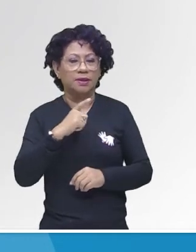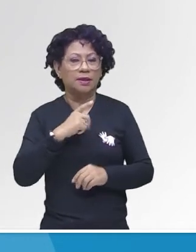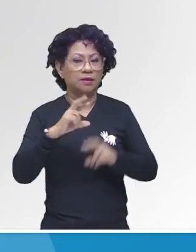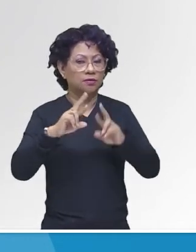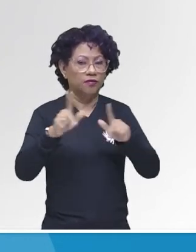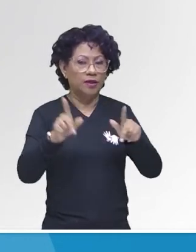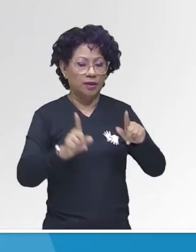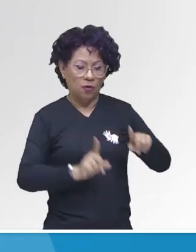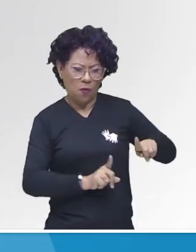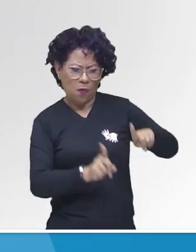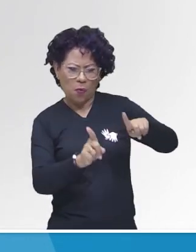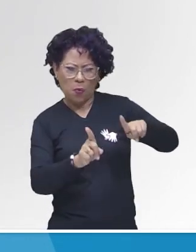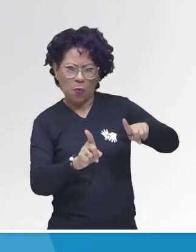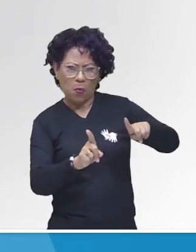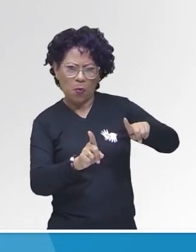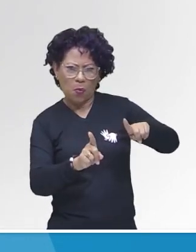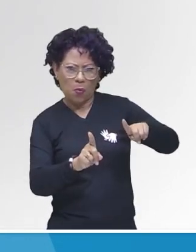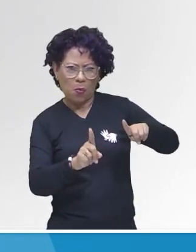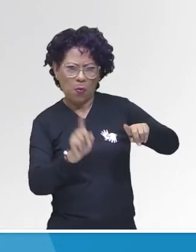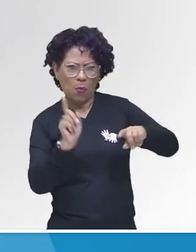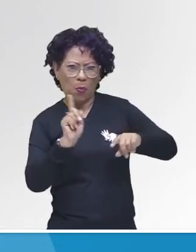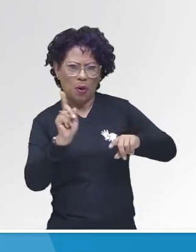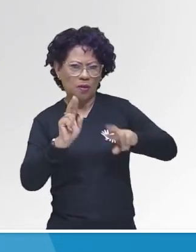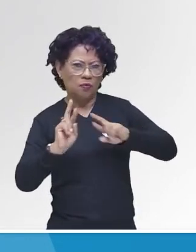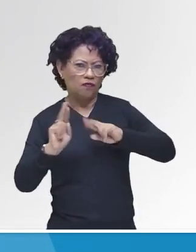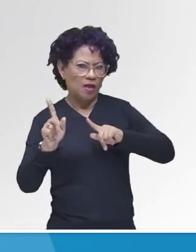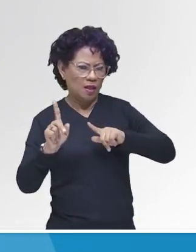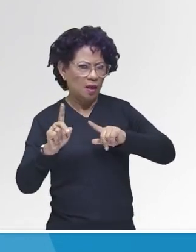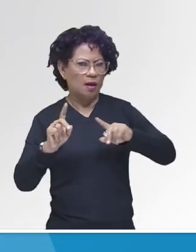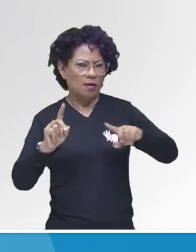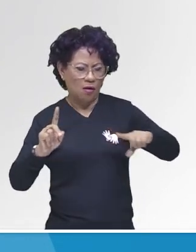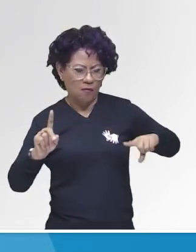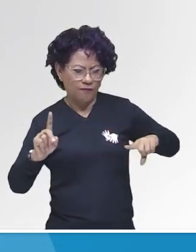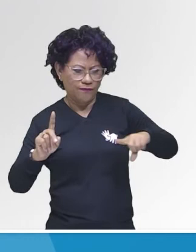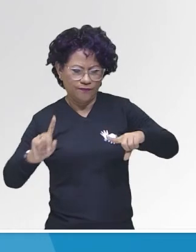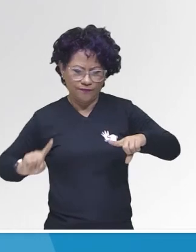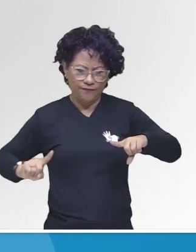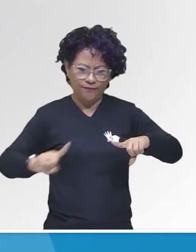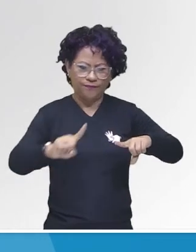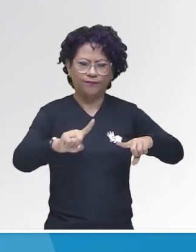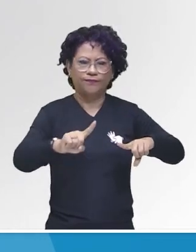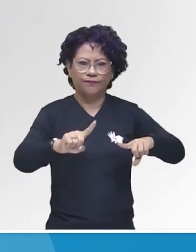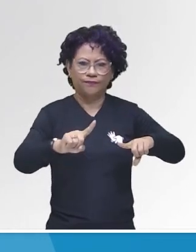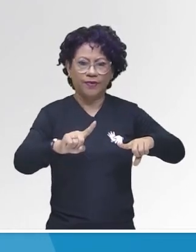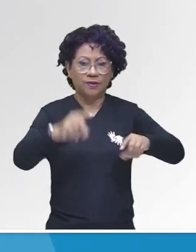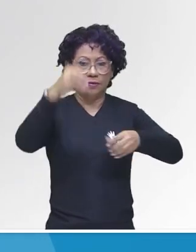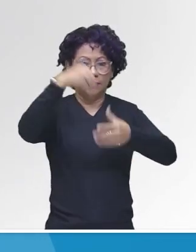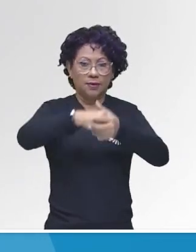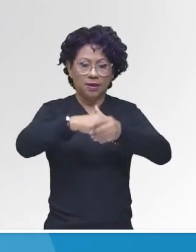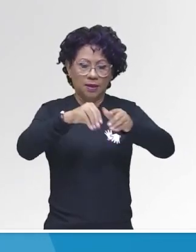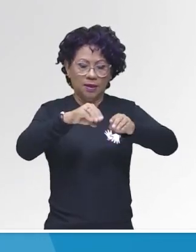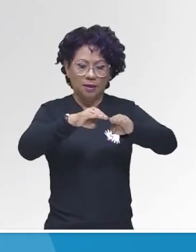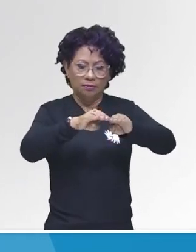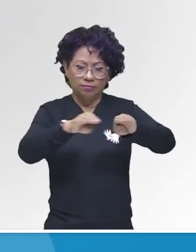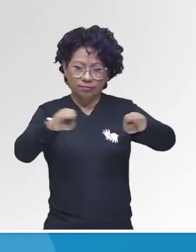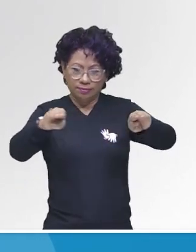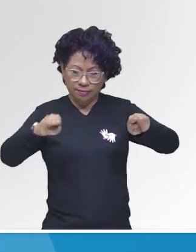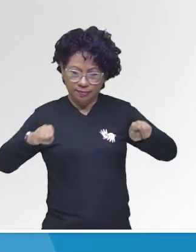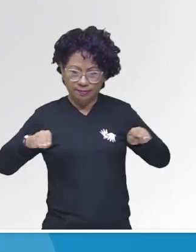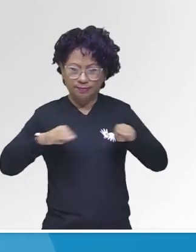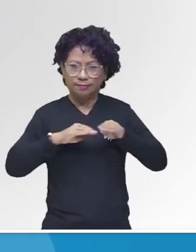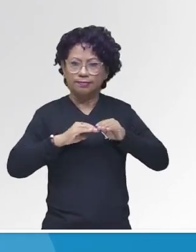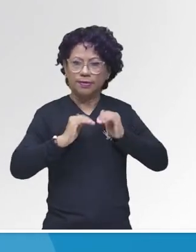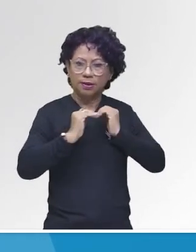diferença, tá? Você pode ver aí na nossa imagem que nós temos um plano alfa, tá? Nós temos aí a reta